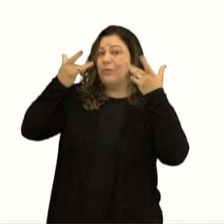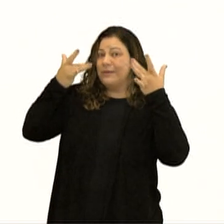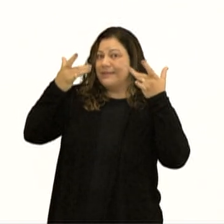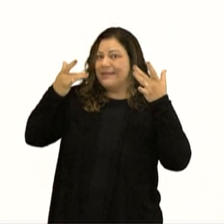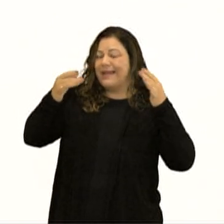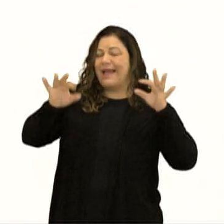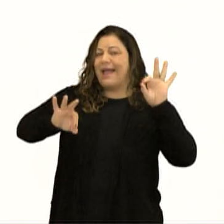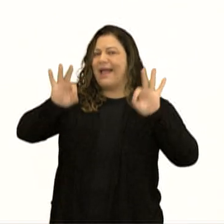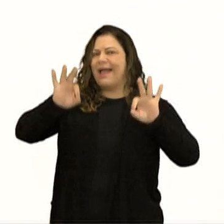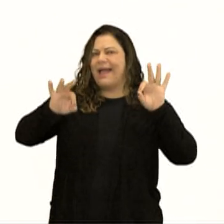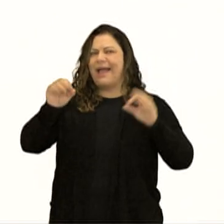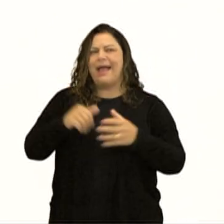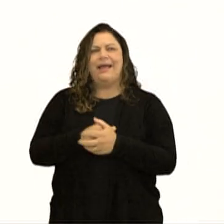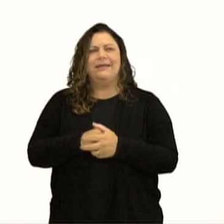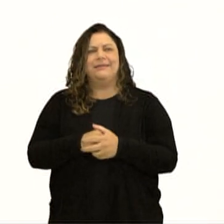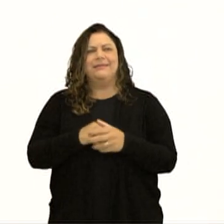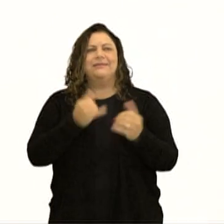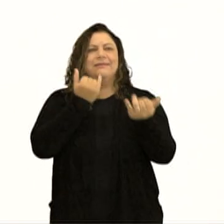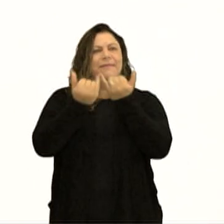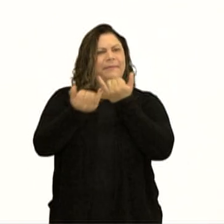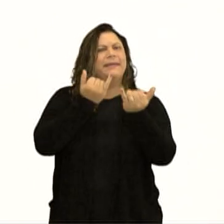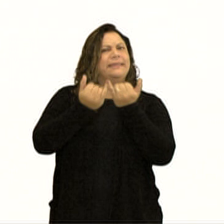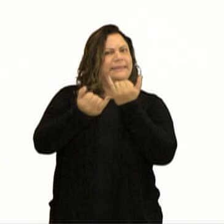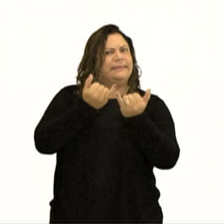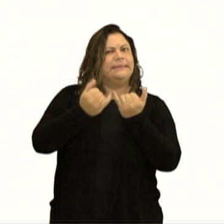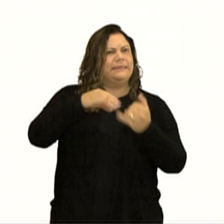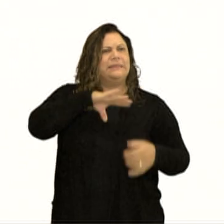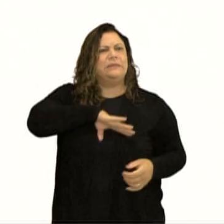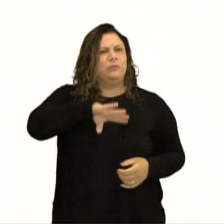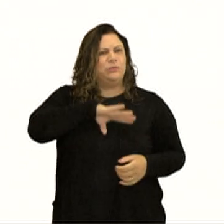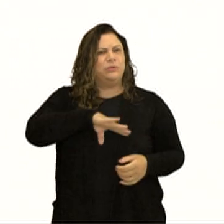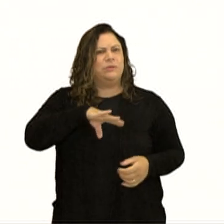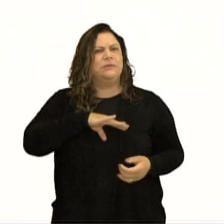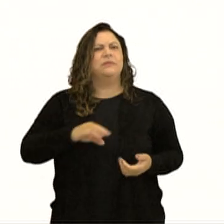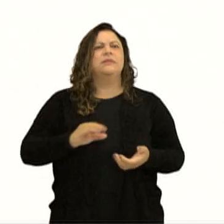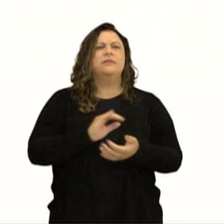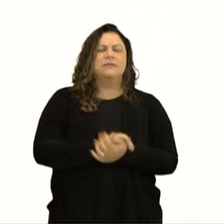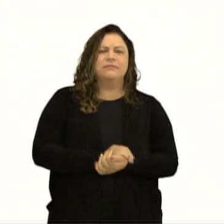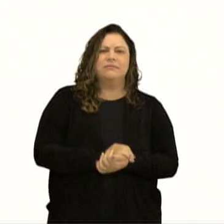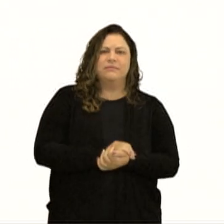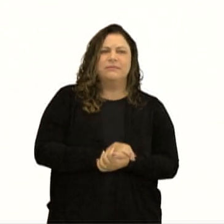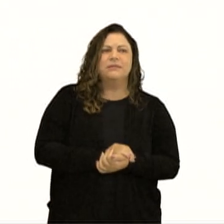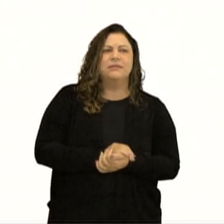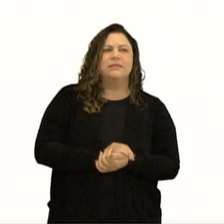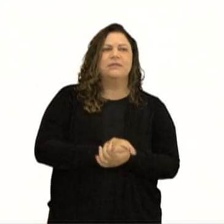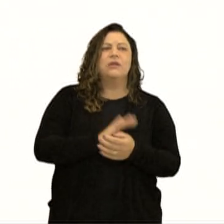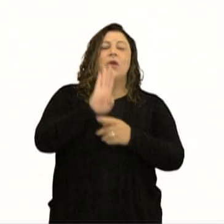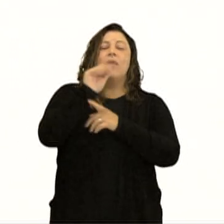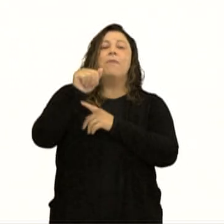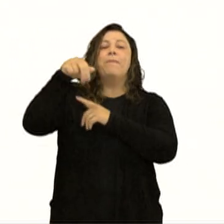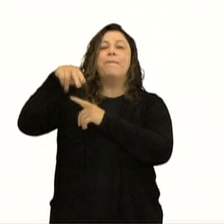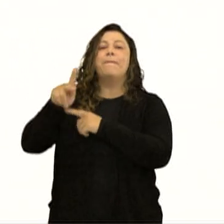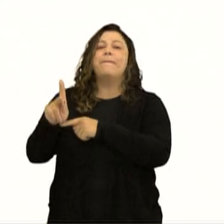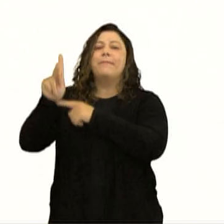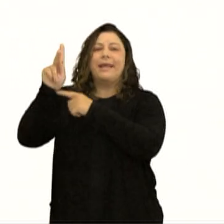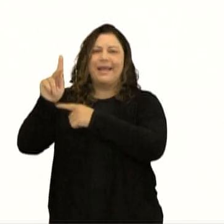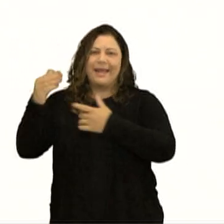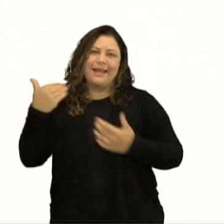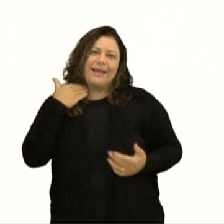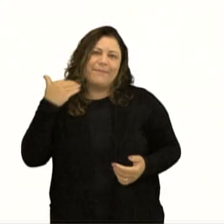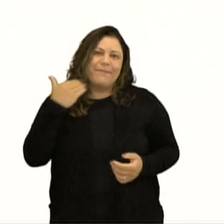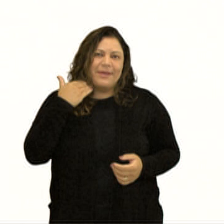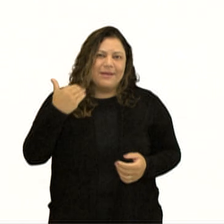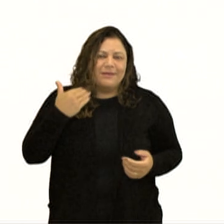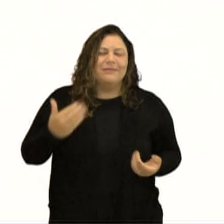palavra cognata, muito parecido com a língua portuguesa. O bank, bem parecido com o português, né? O